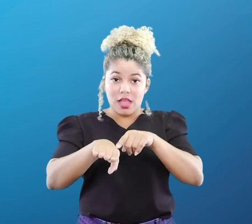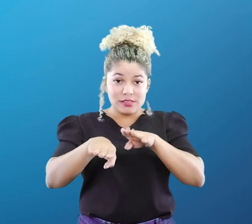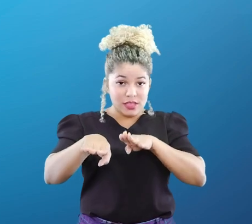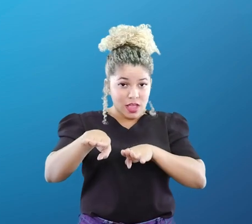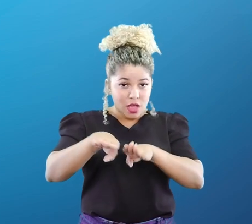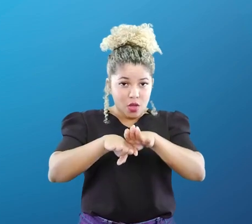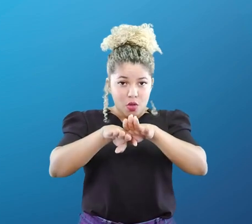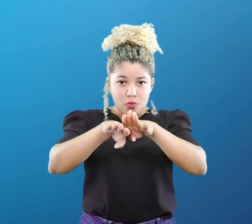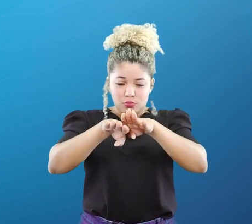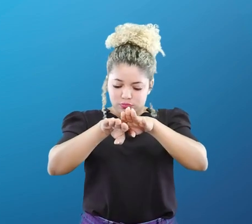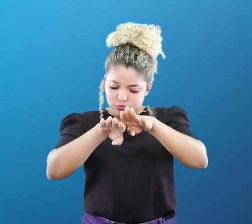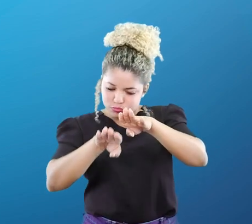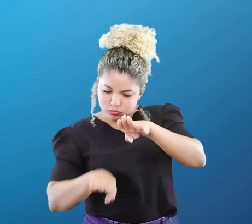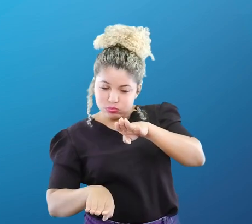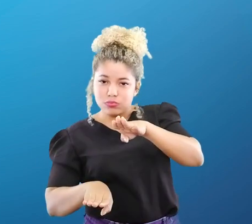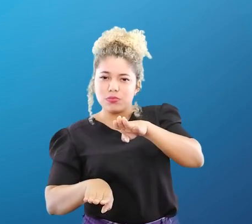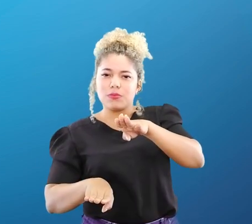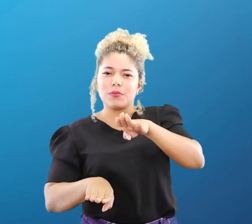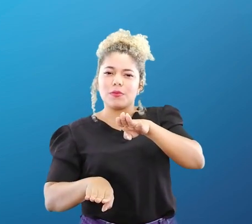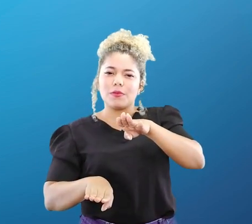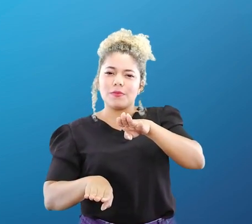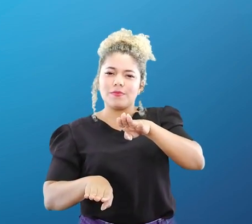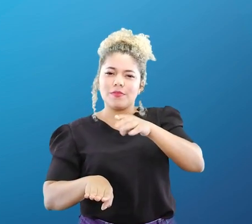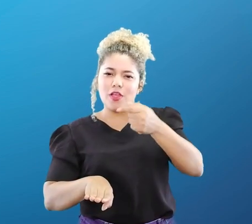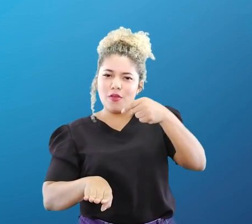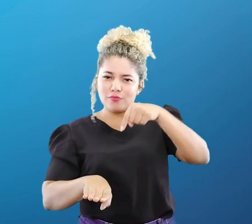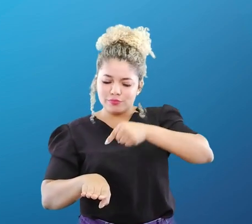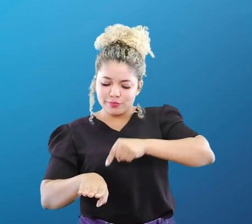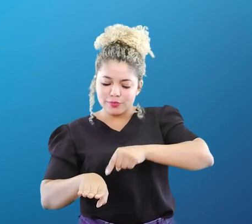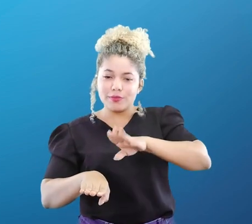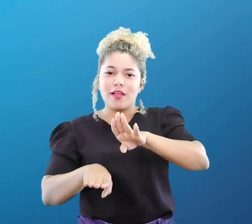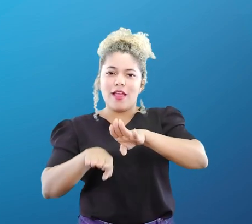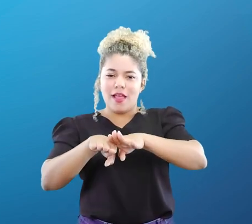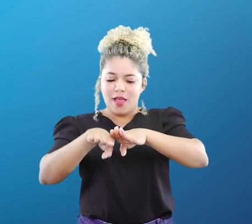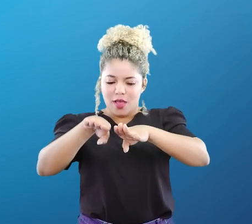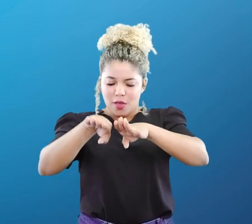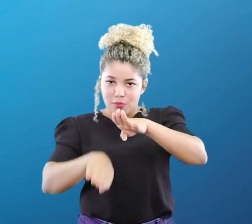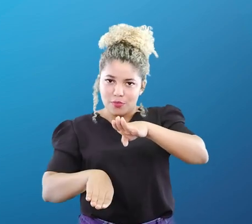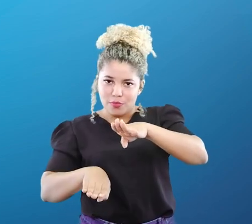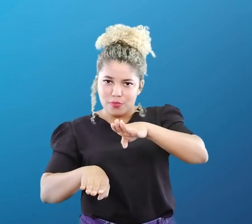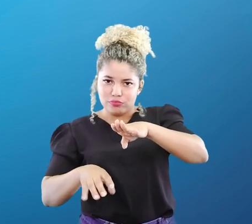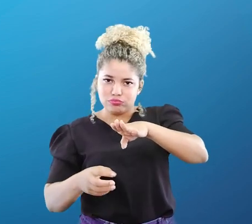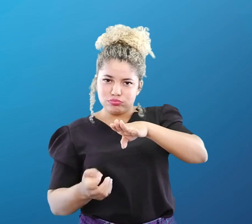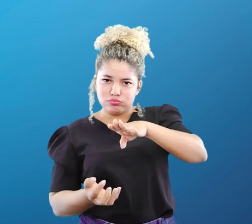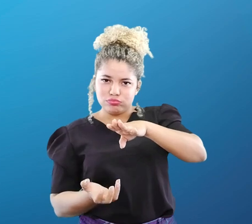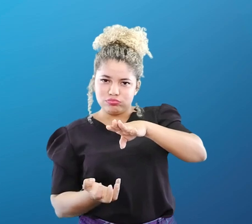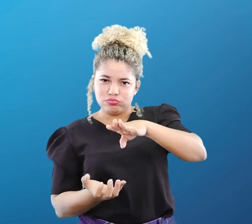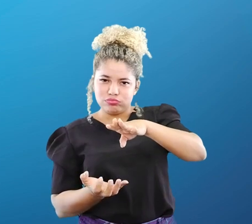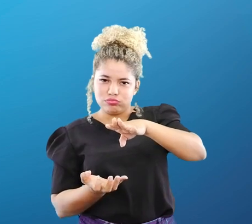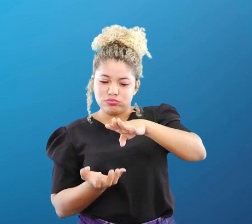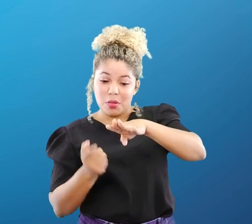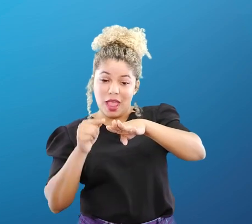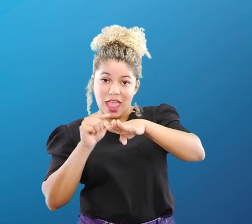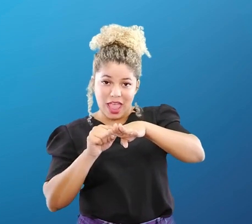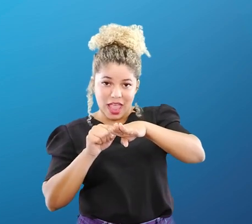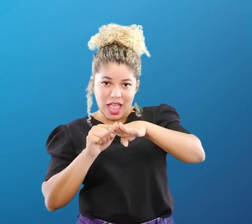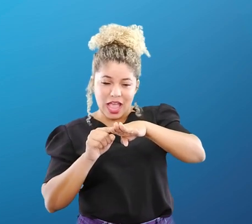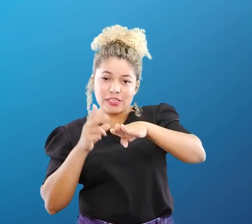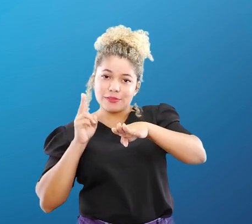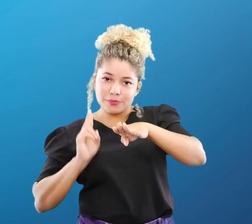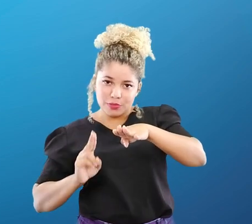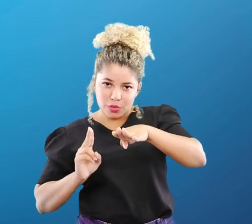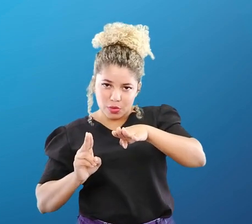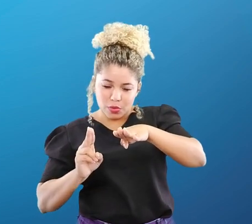oceânica, ela acaba submergindo, voltando, se fundindo a parte do manto. Já a outra placa, que é aquela continental,